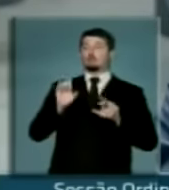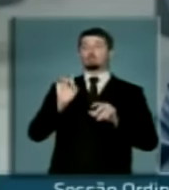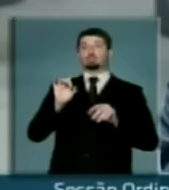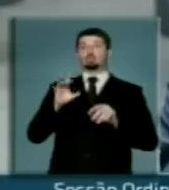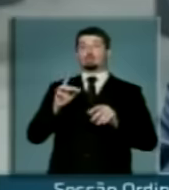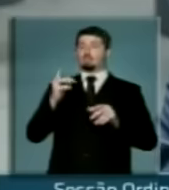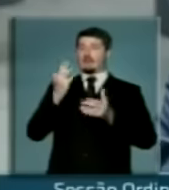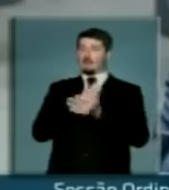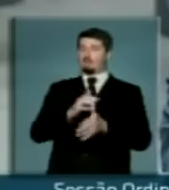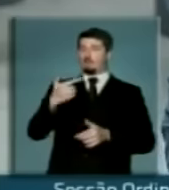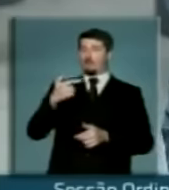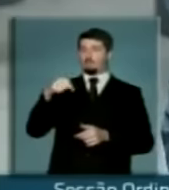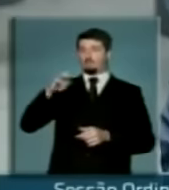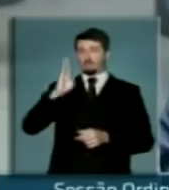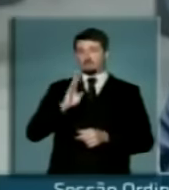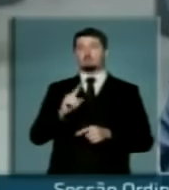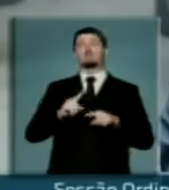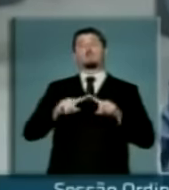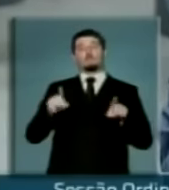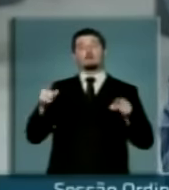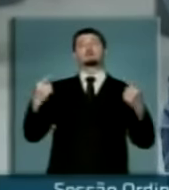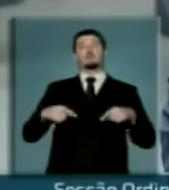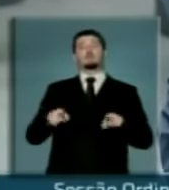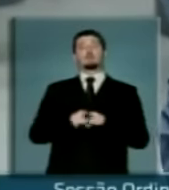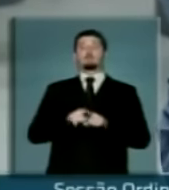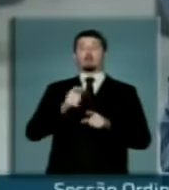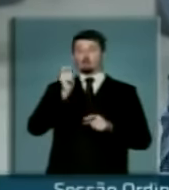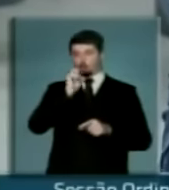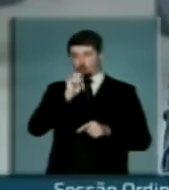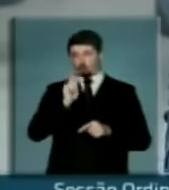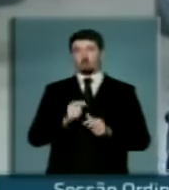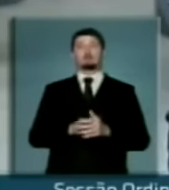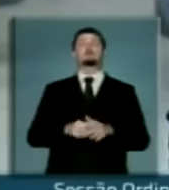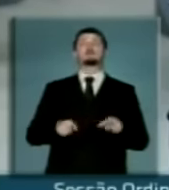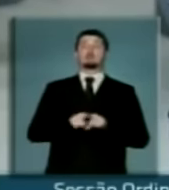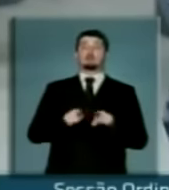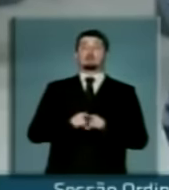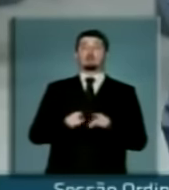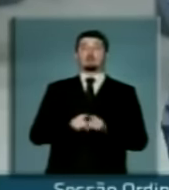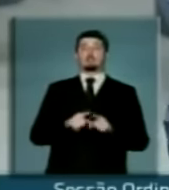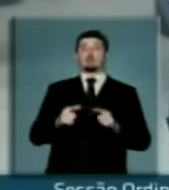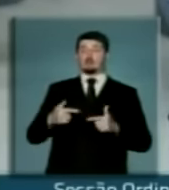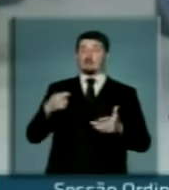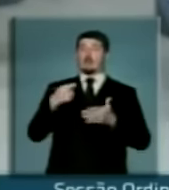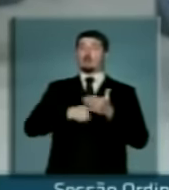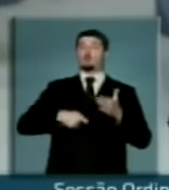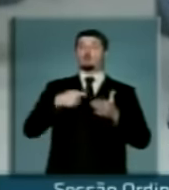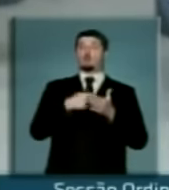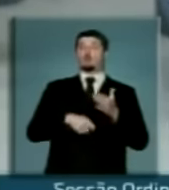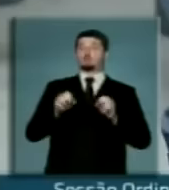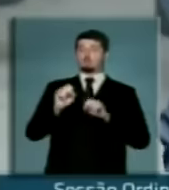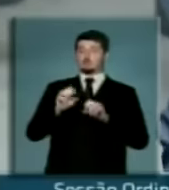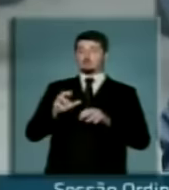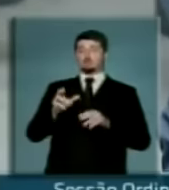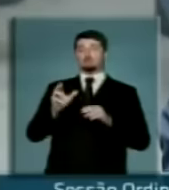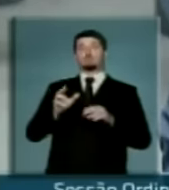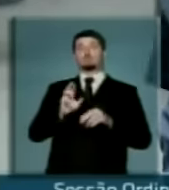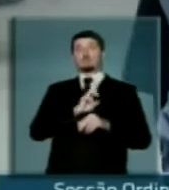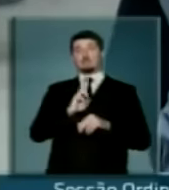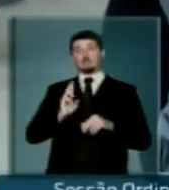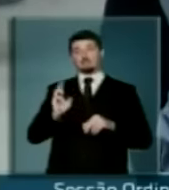o desarmamento, mas contra as drogas e também na luta para o ensino